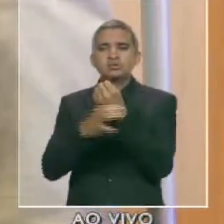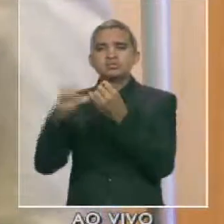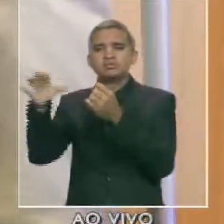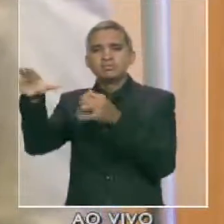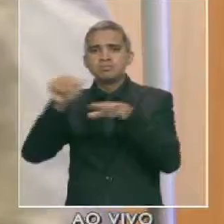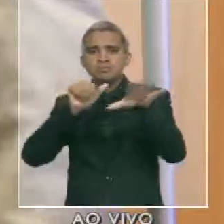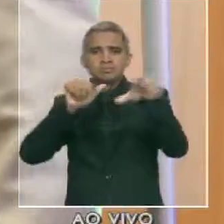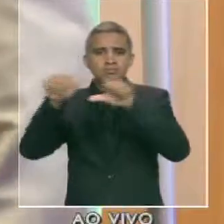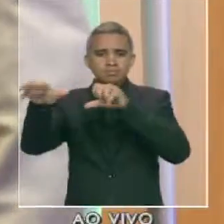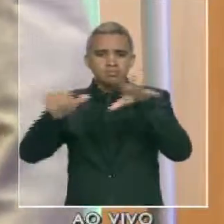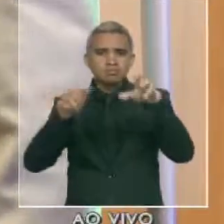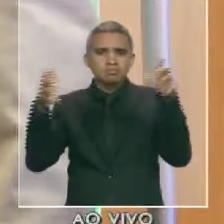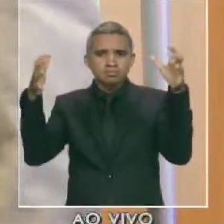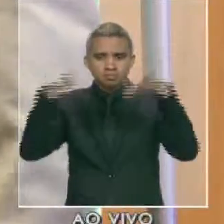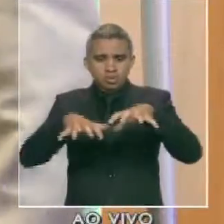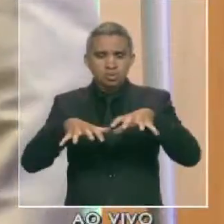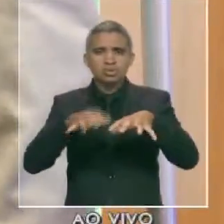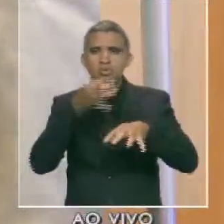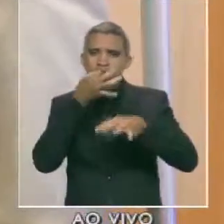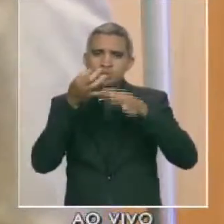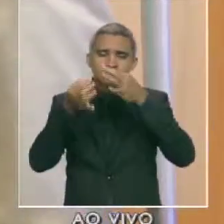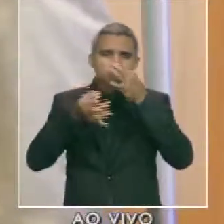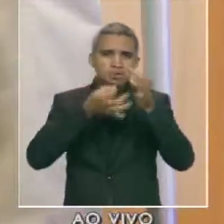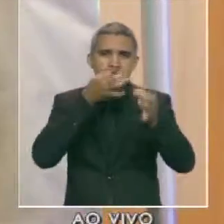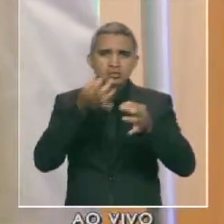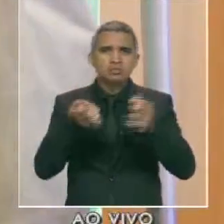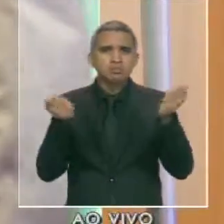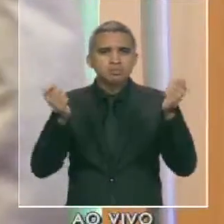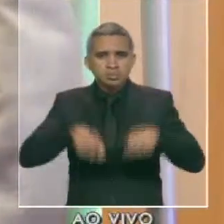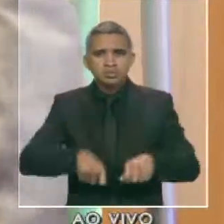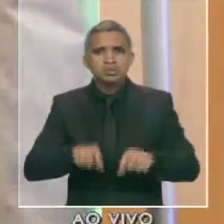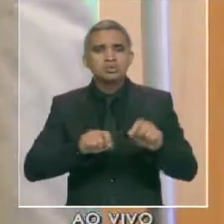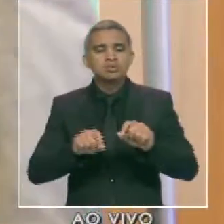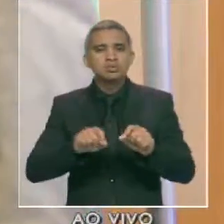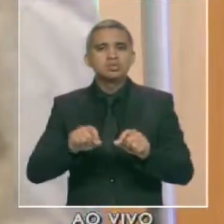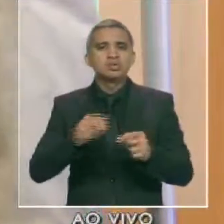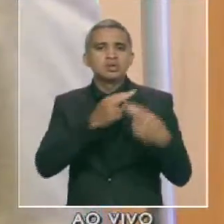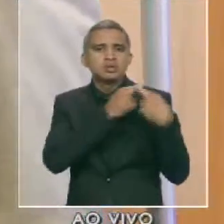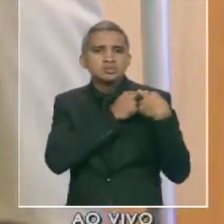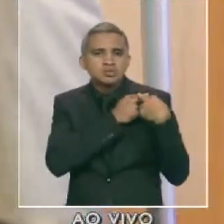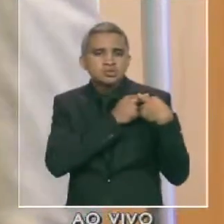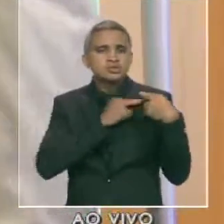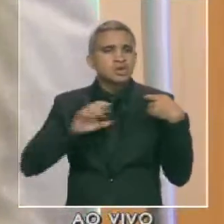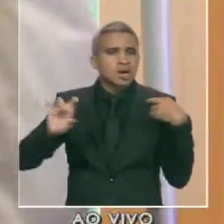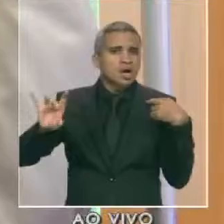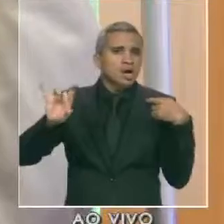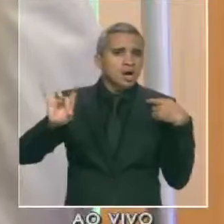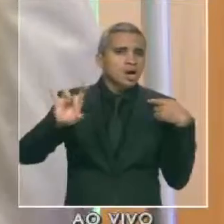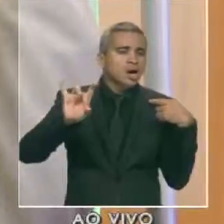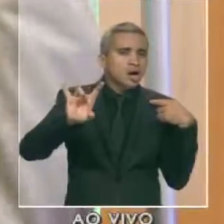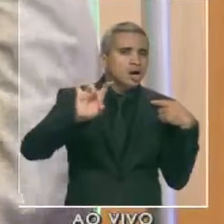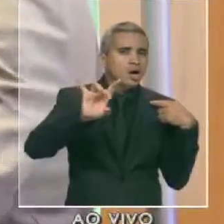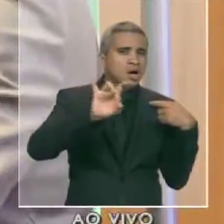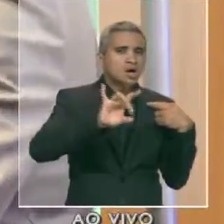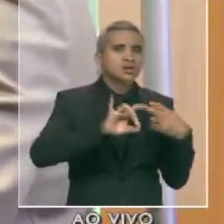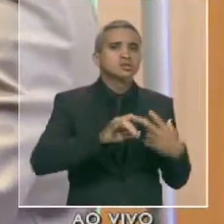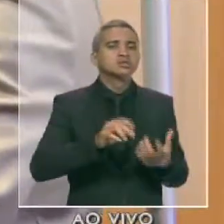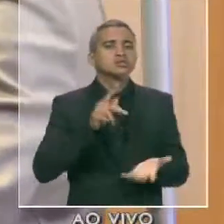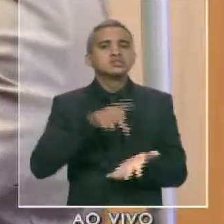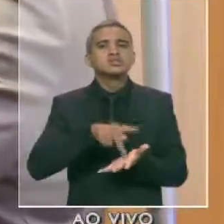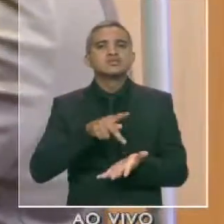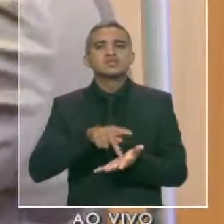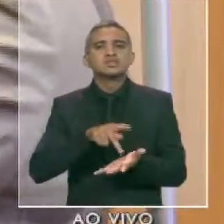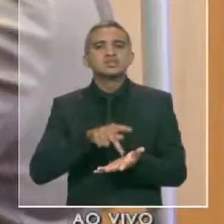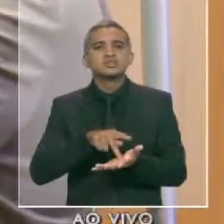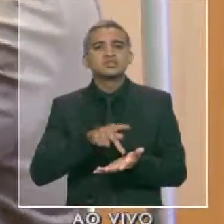condição, podendo realmente instituir aqueles que devem fazer parte também desse processo, na verdade, que